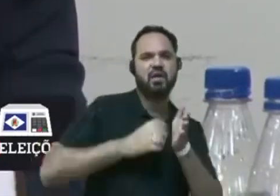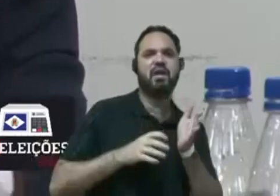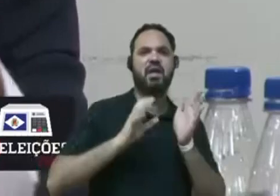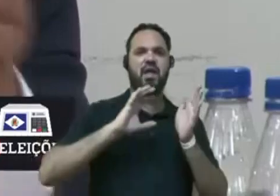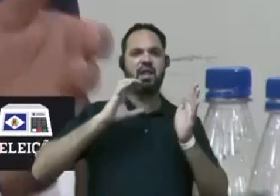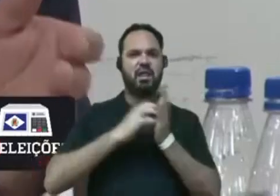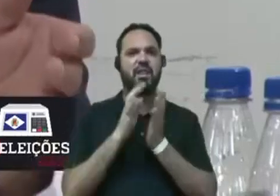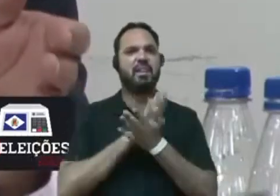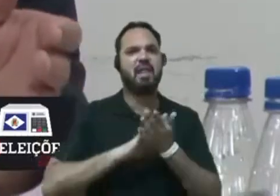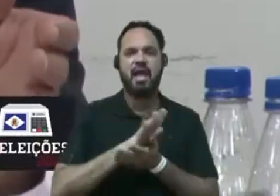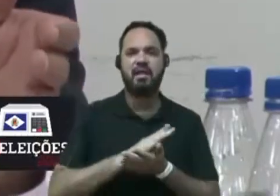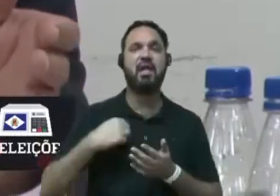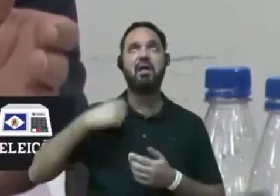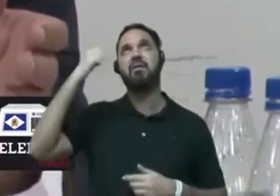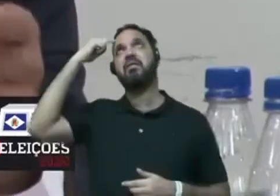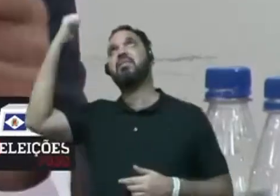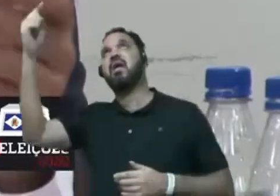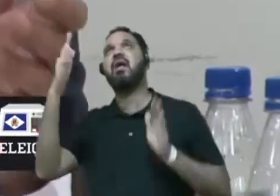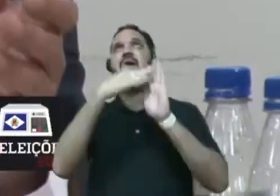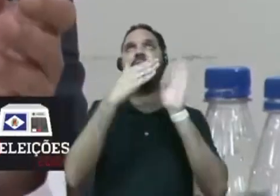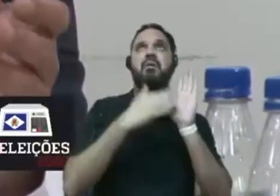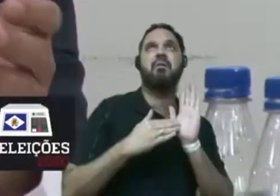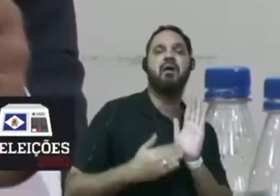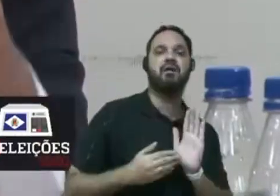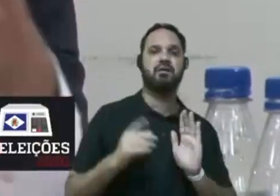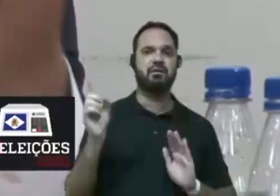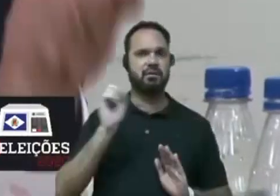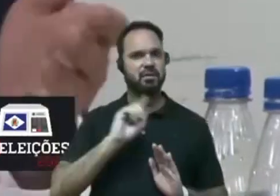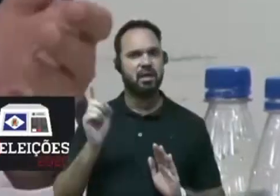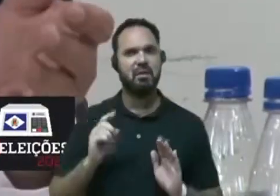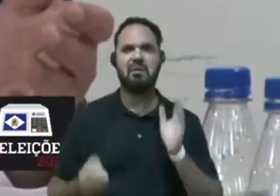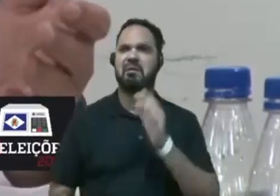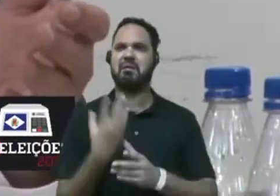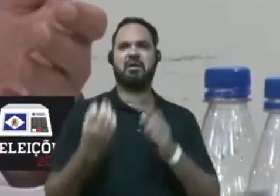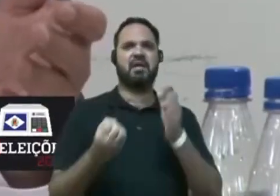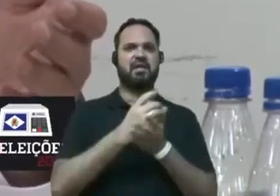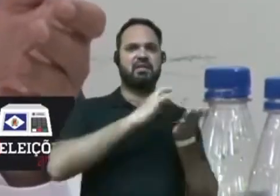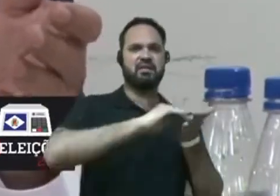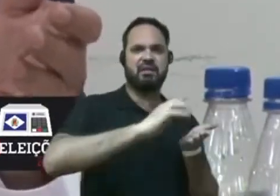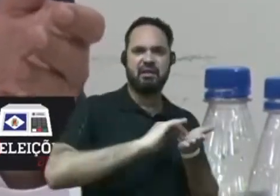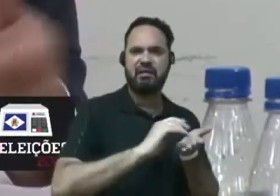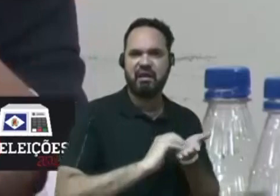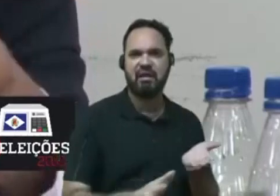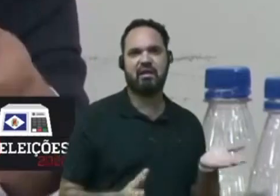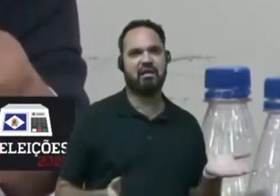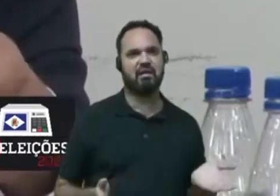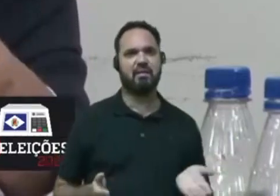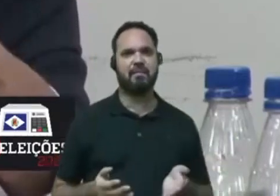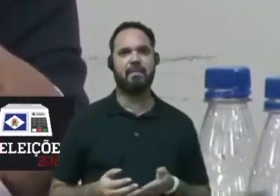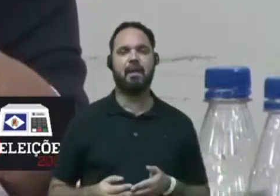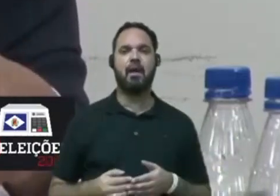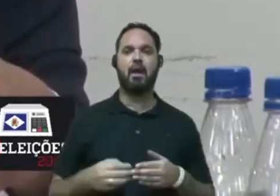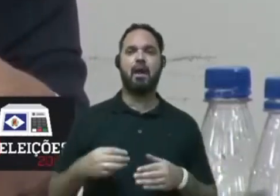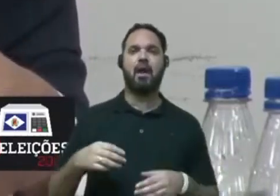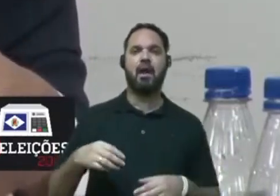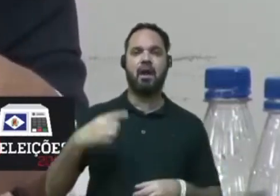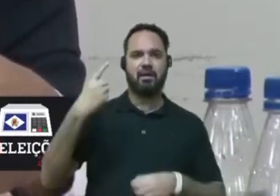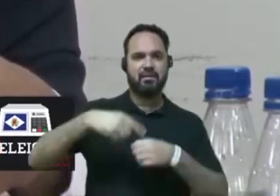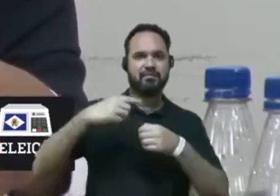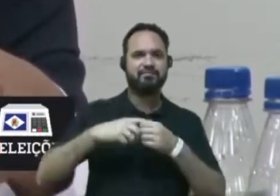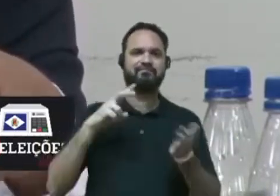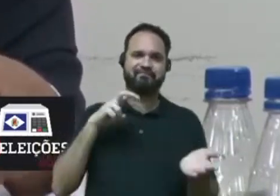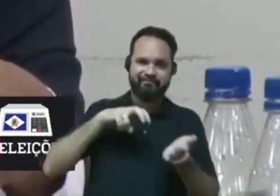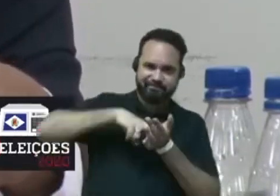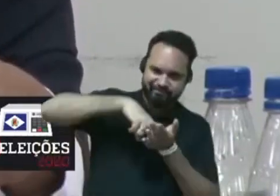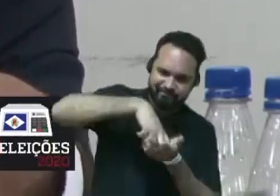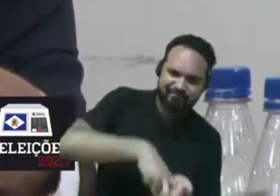aliança não vem aqui com ideia de propostas de cargos ou de criação de secretarias o município está de